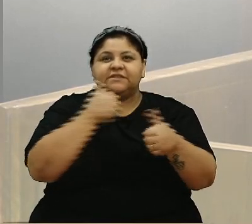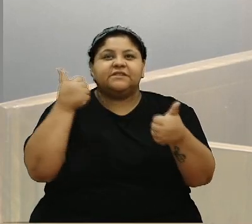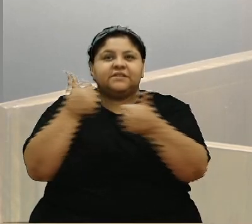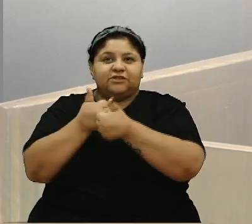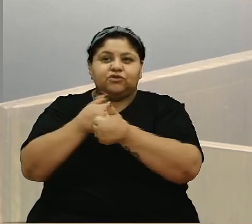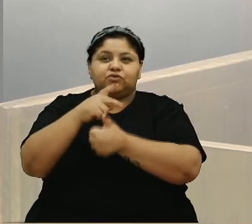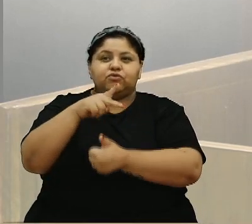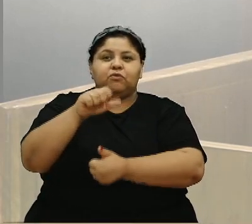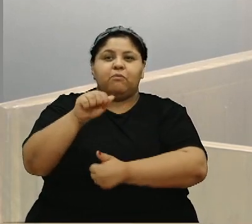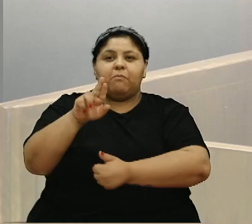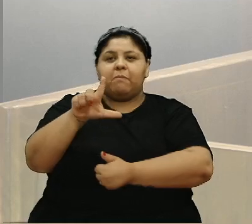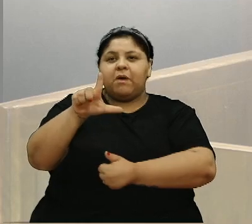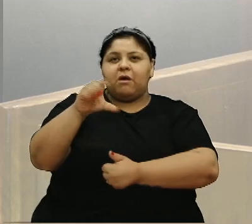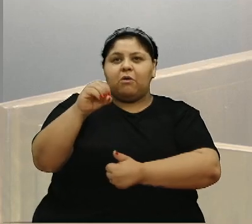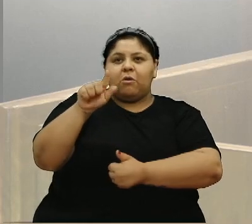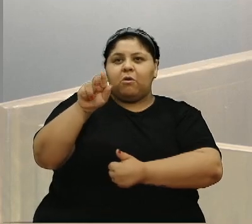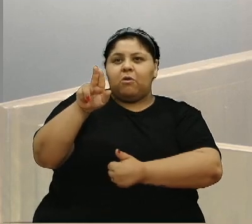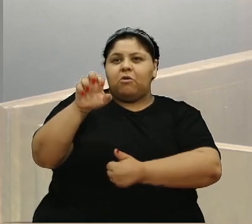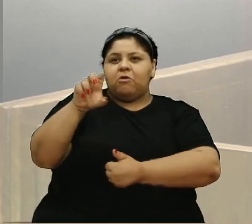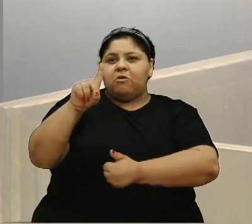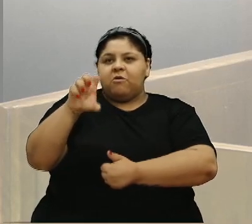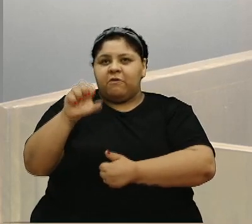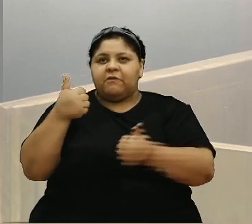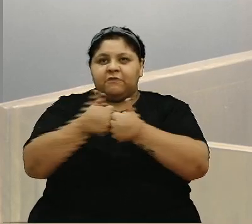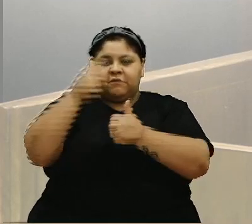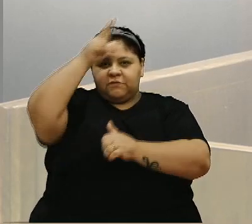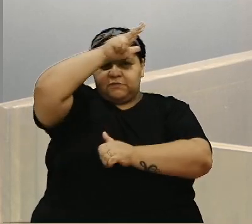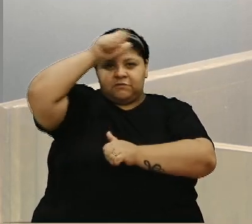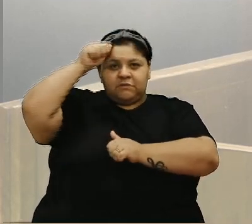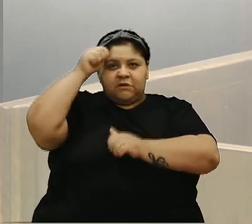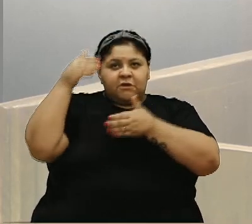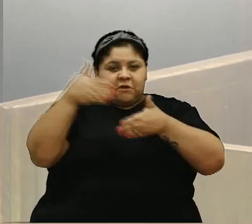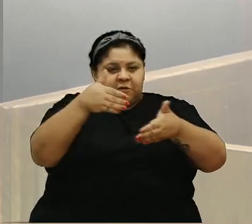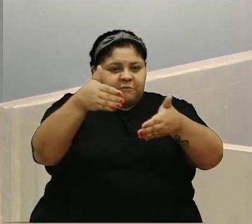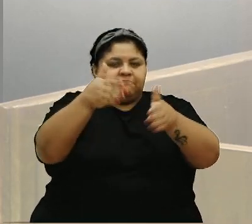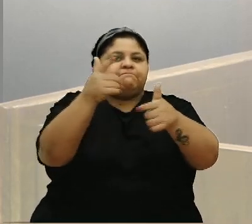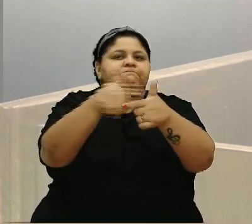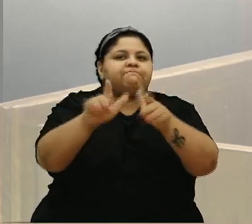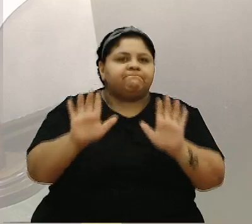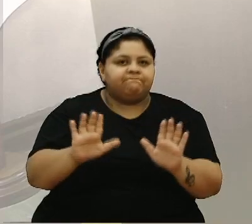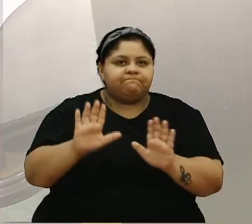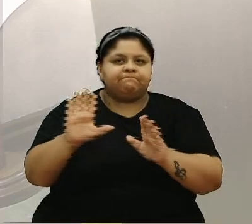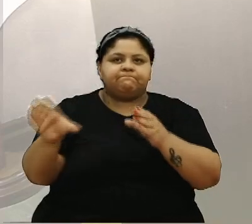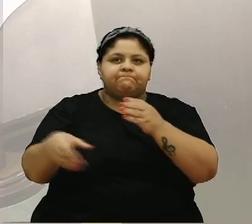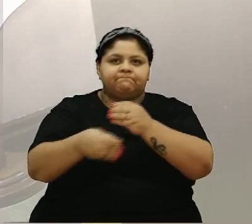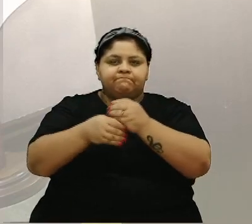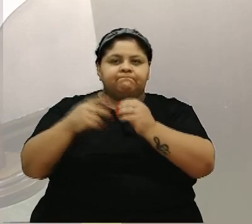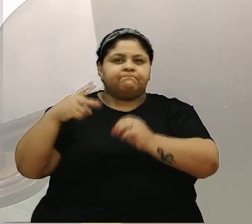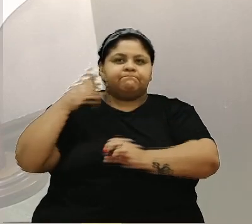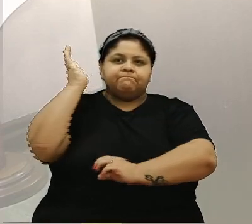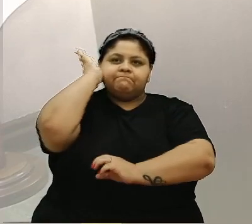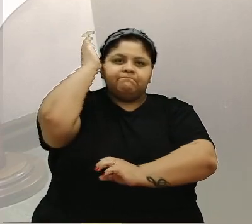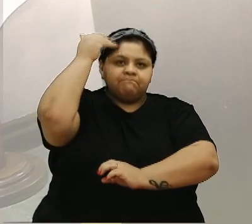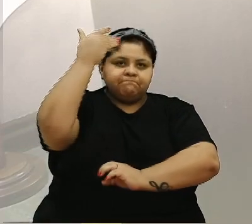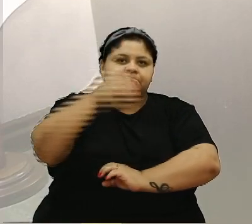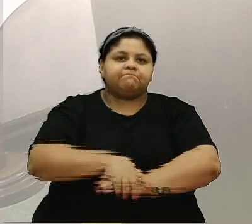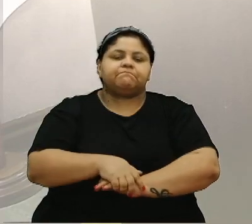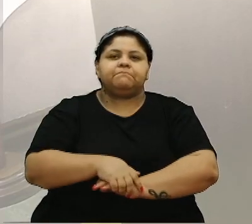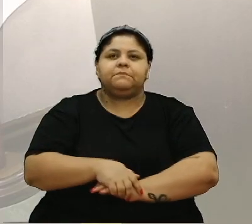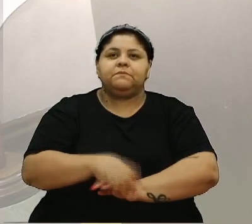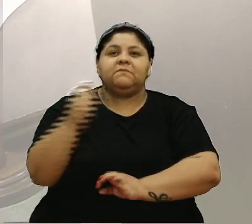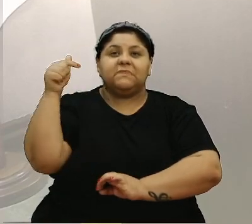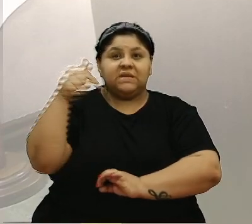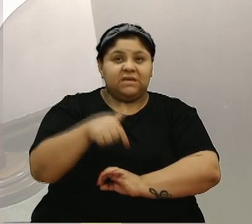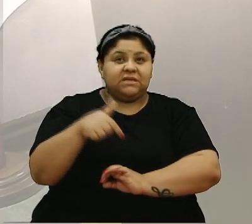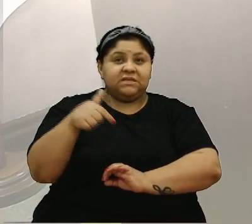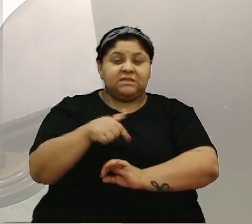Paulo Guedes e a prefeitura, para dar um norte para essa situação. Sua parte, vereador Felipe. Vereador Rafael, essa situação ela é